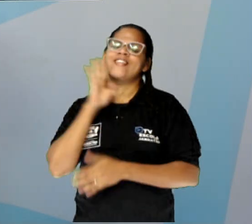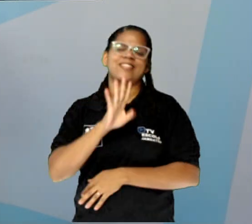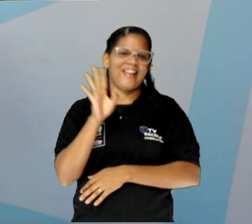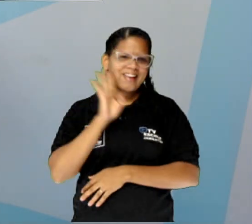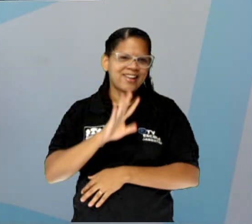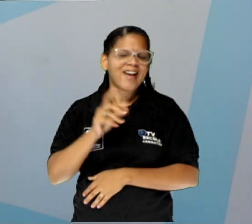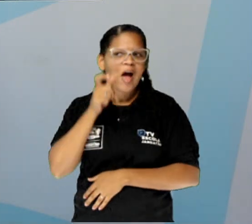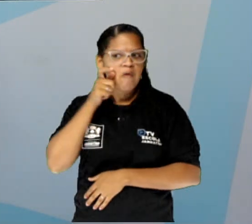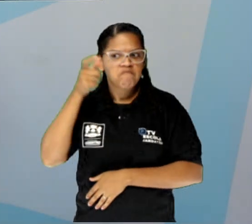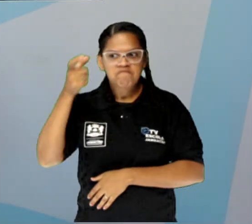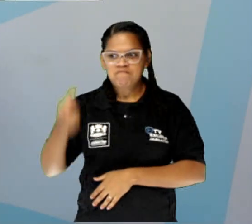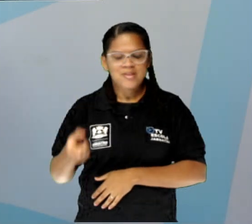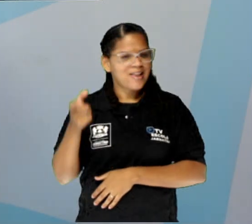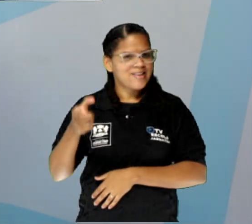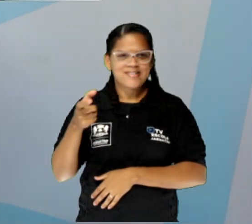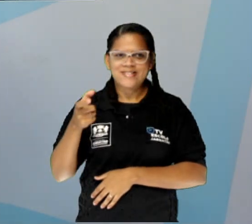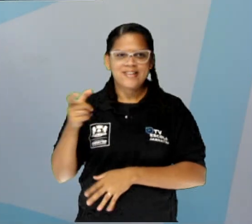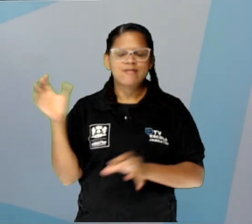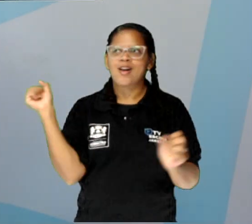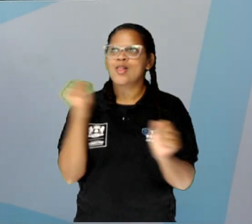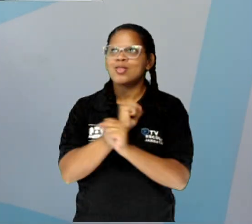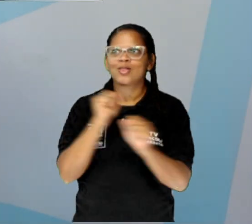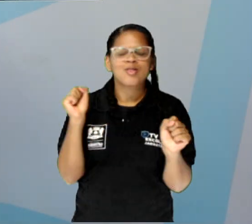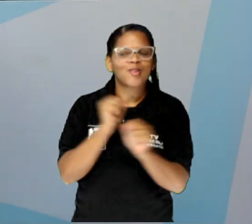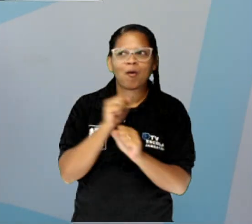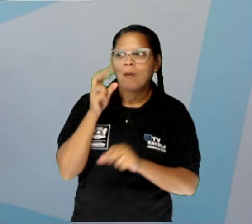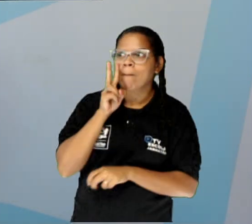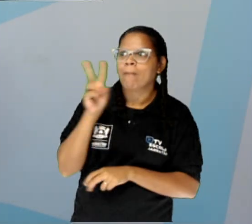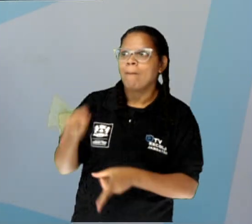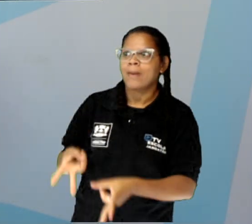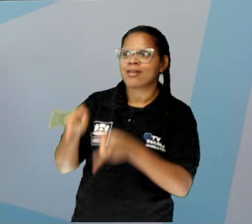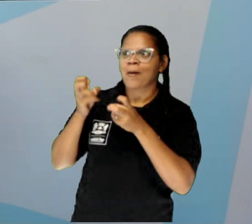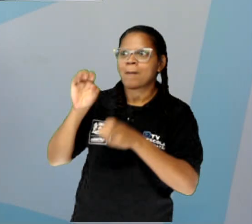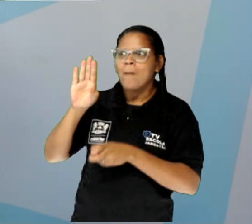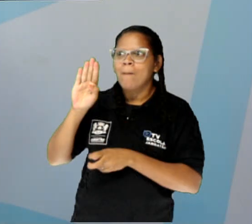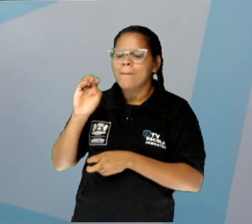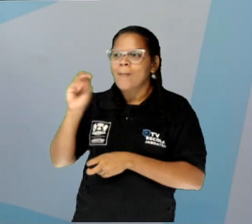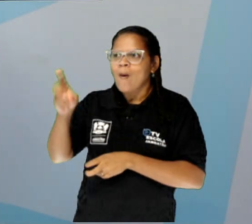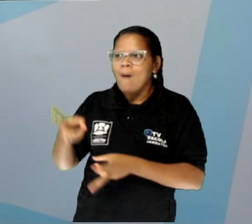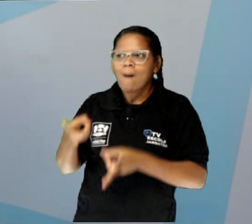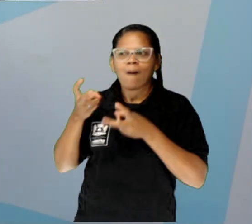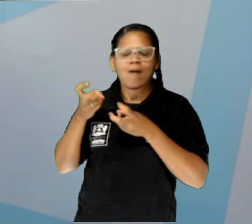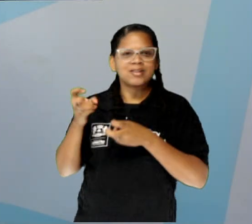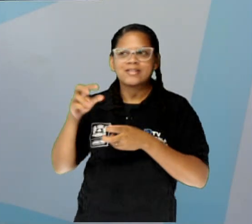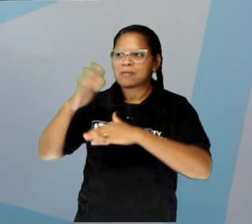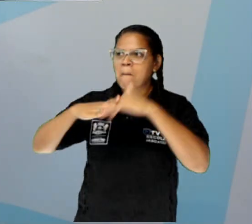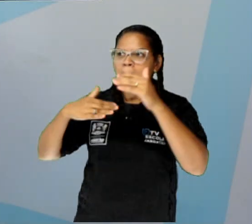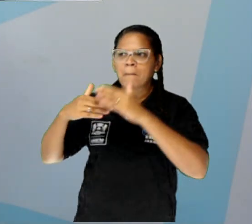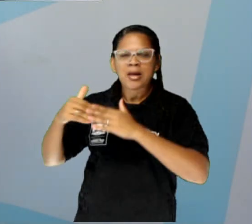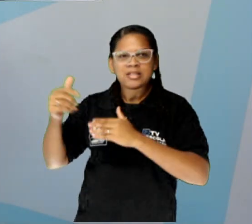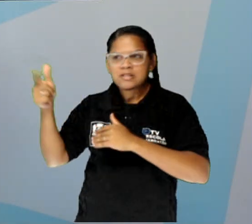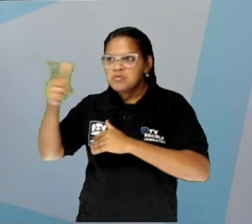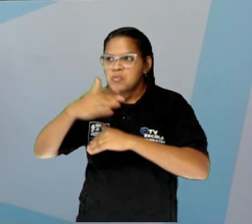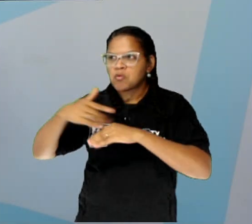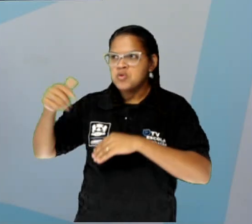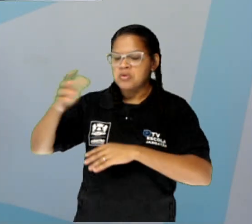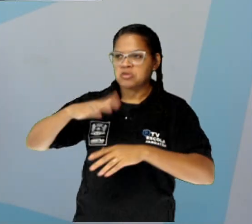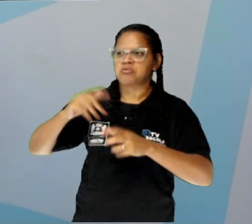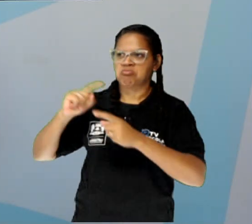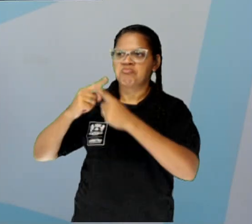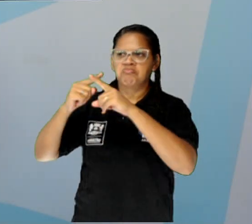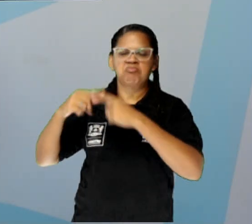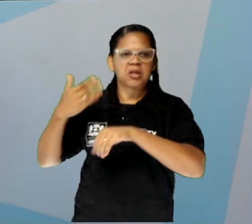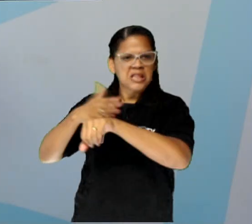interessante, adoro passar dentro de um box, olhar e perceber a esses atletas, né, até praticar a